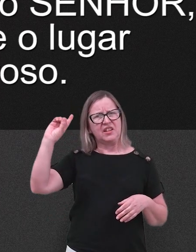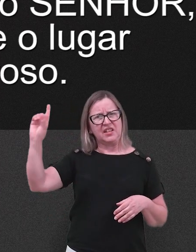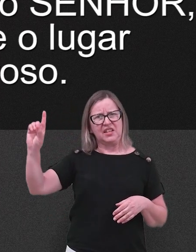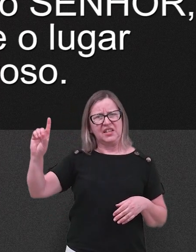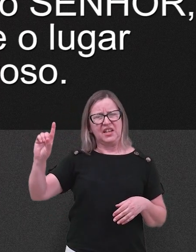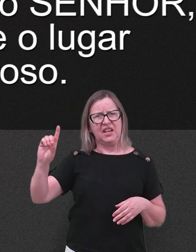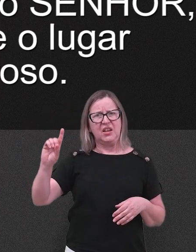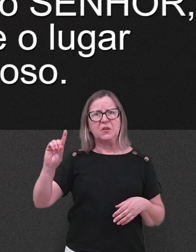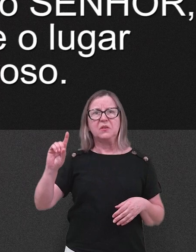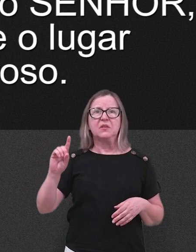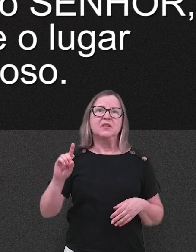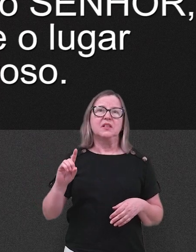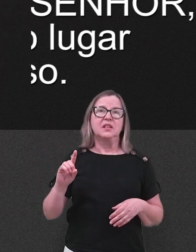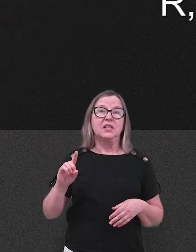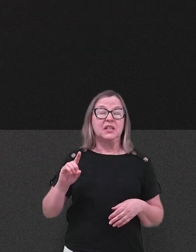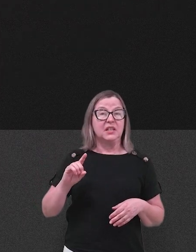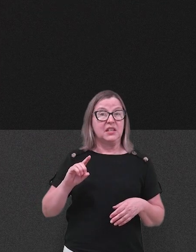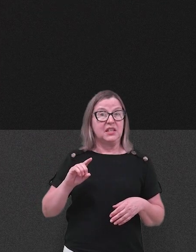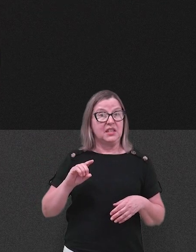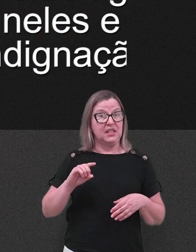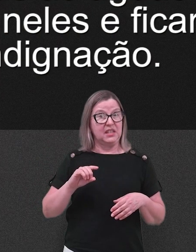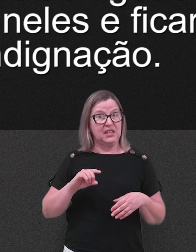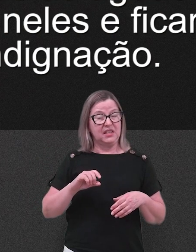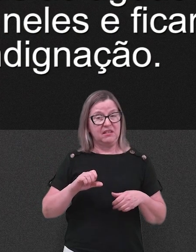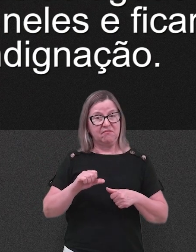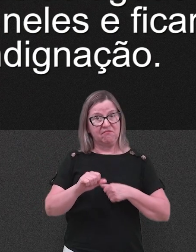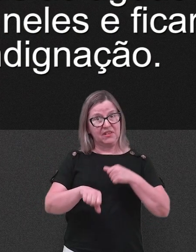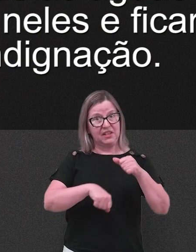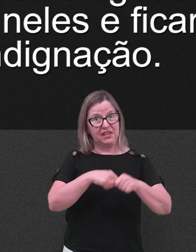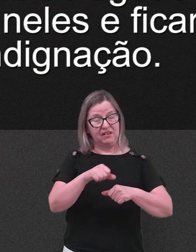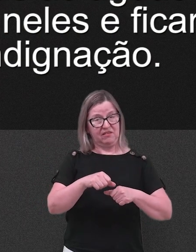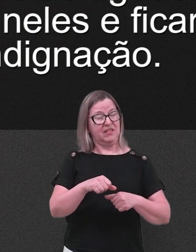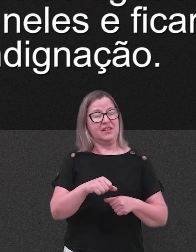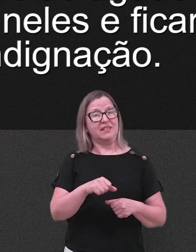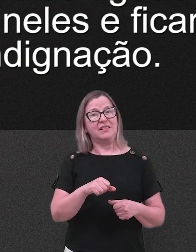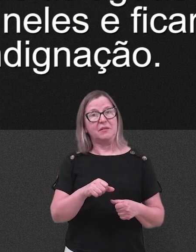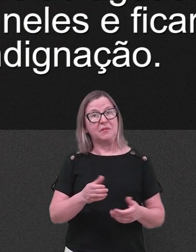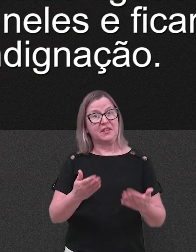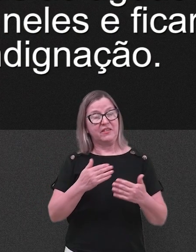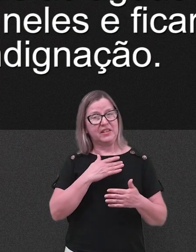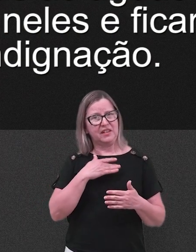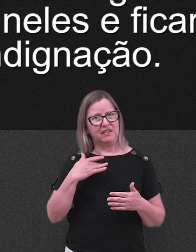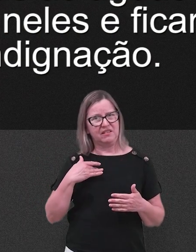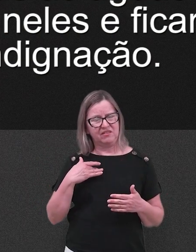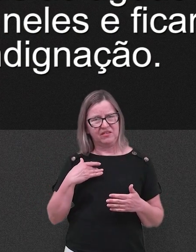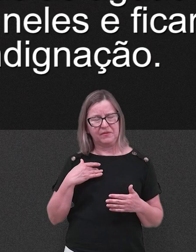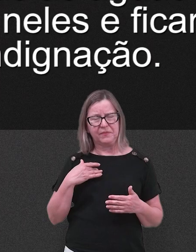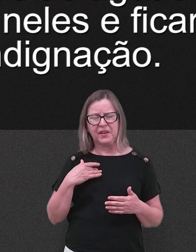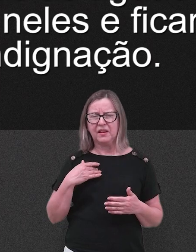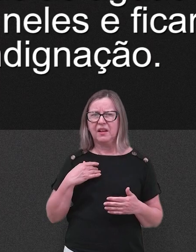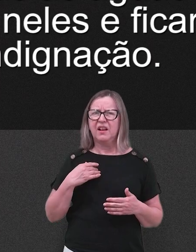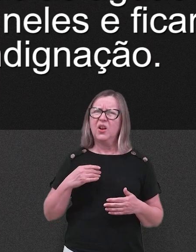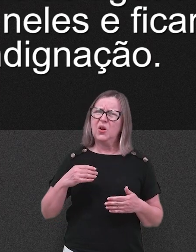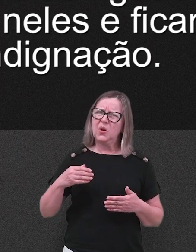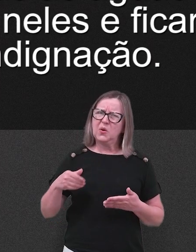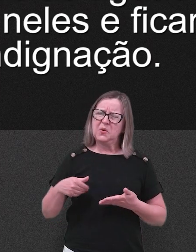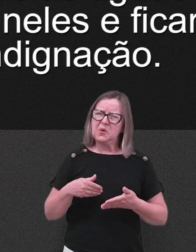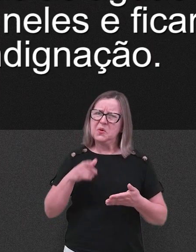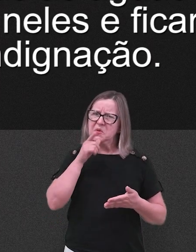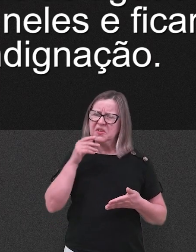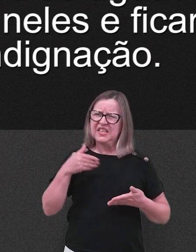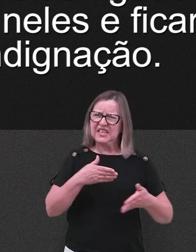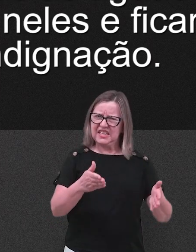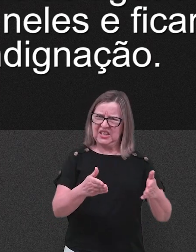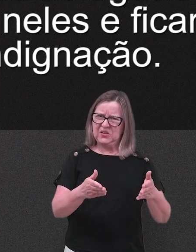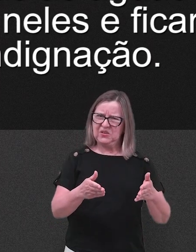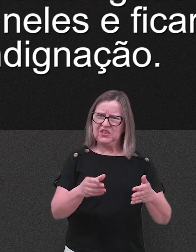e restauraria o leproso. Não são porventura Abana e Farfar, rios de Damasco, melhores do